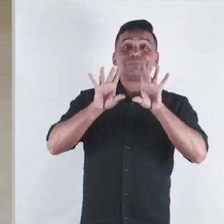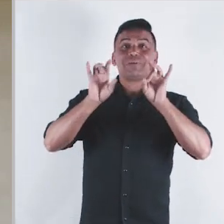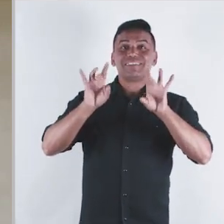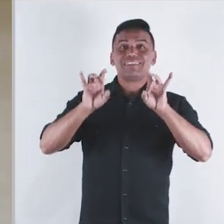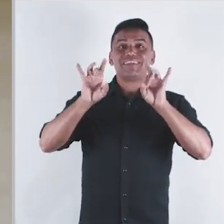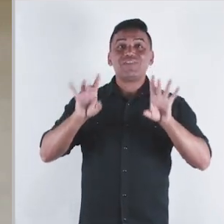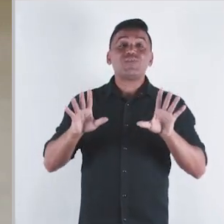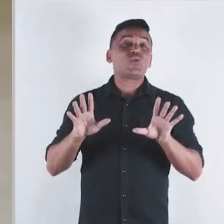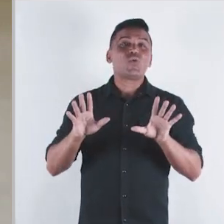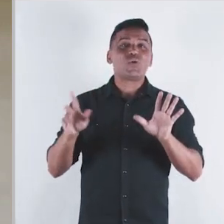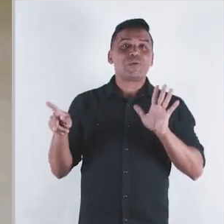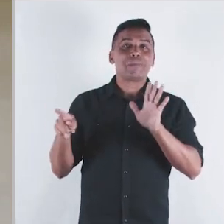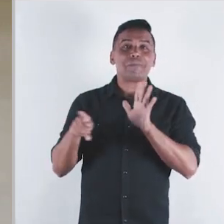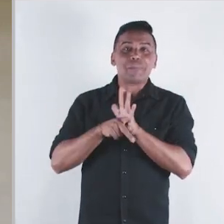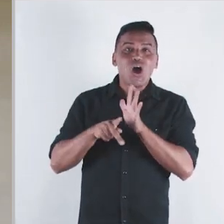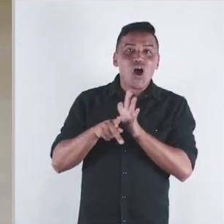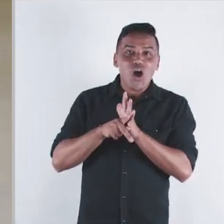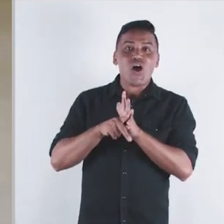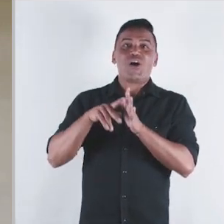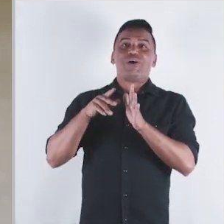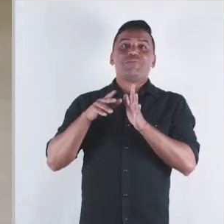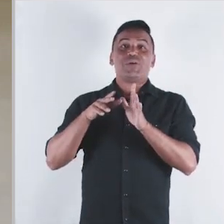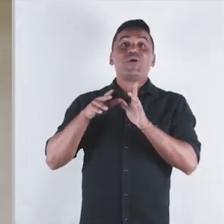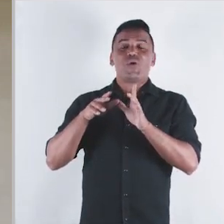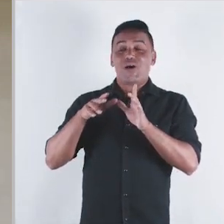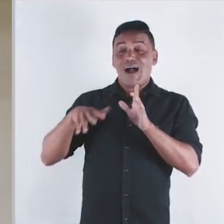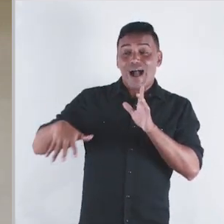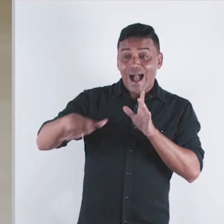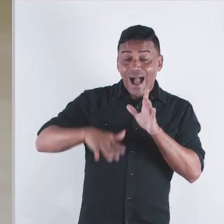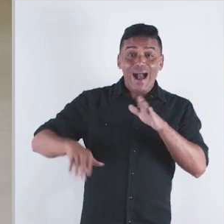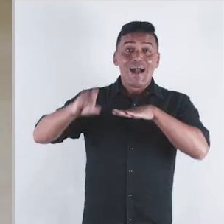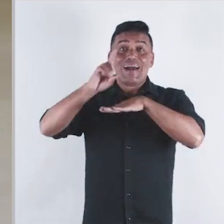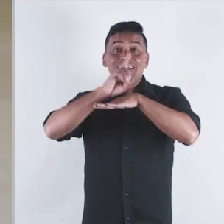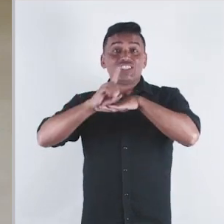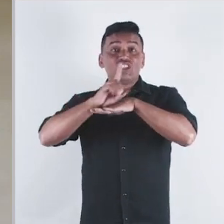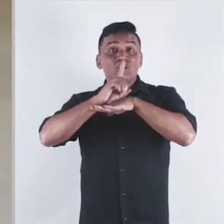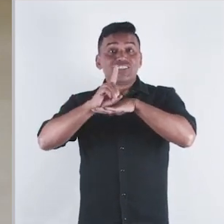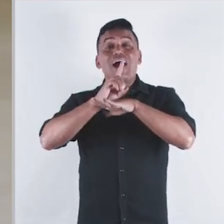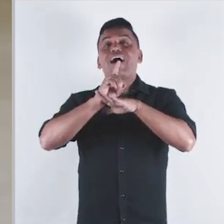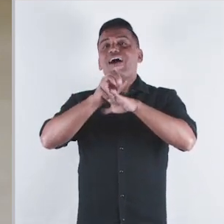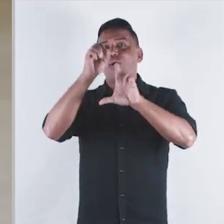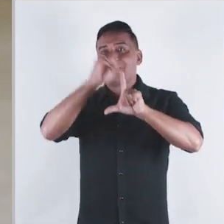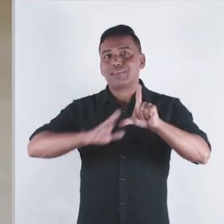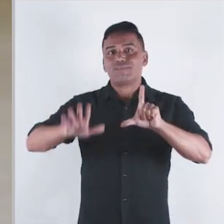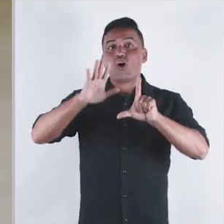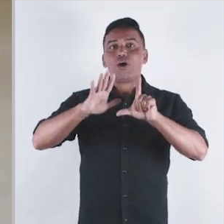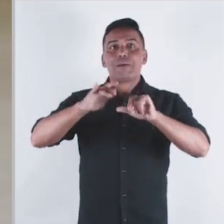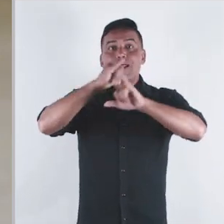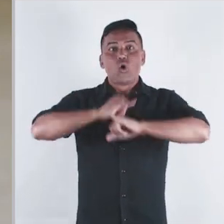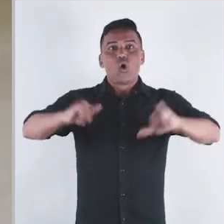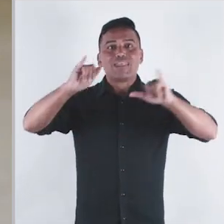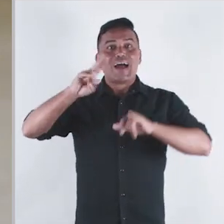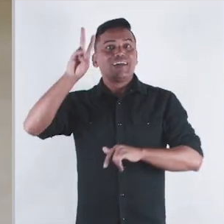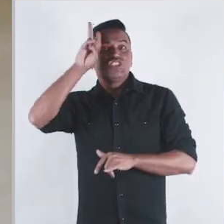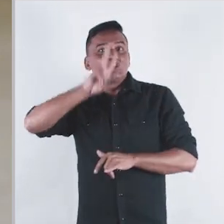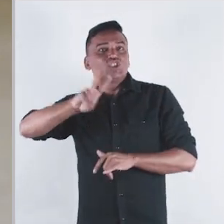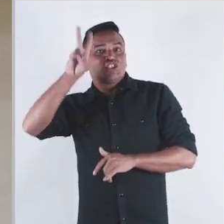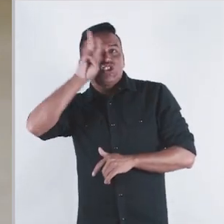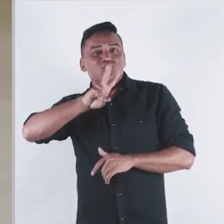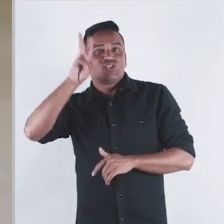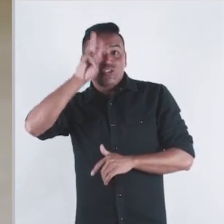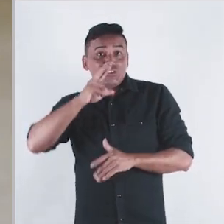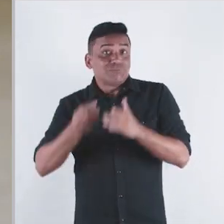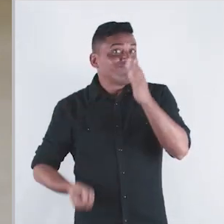de construção, da materialidade dessas plataformas para, por exemplo, contar uma história, né? Para, por exemplo, criar